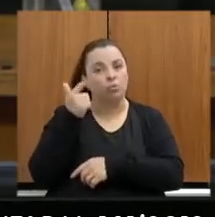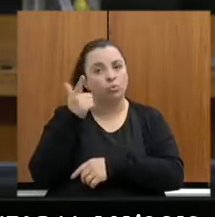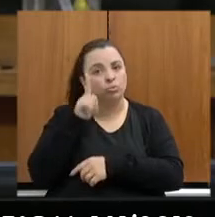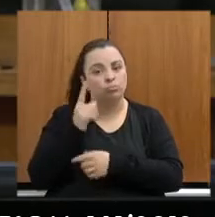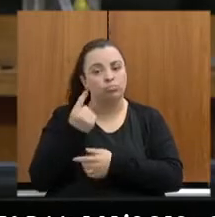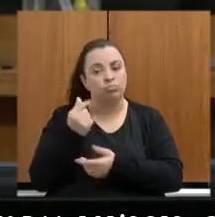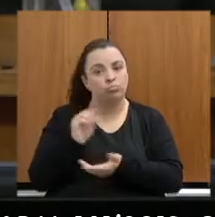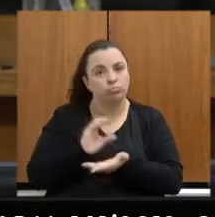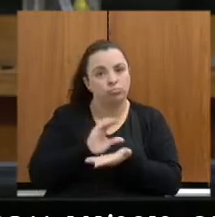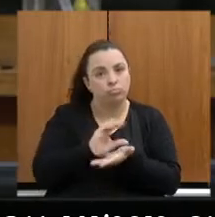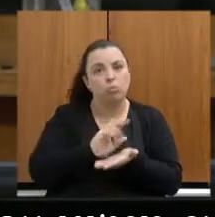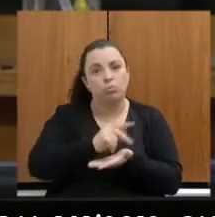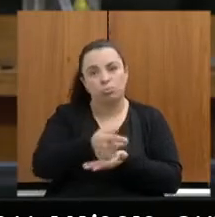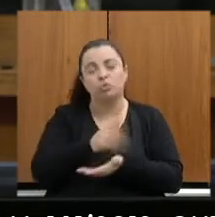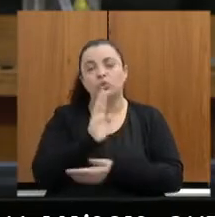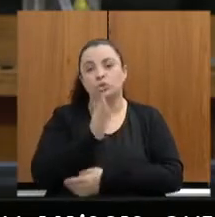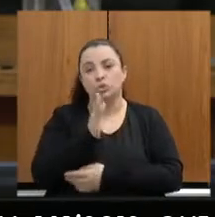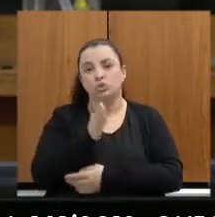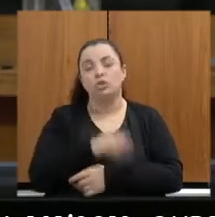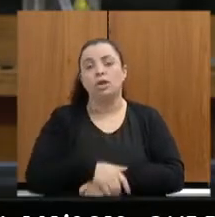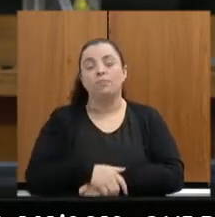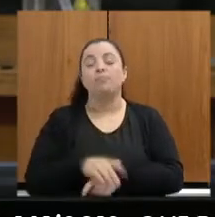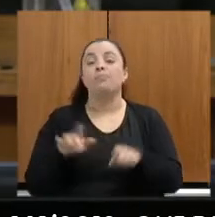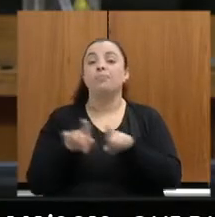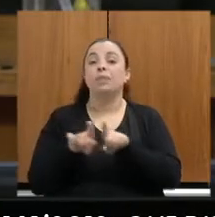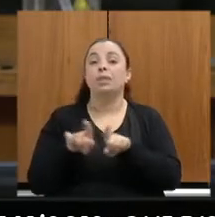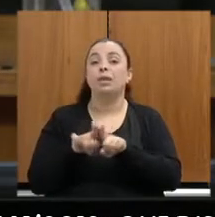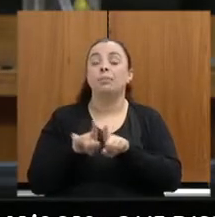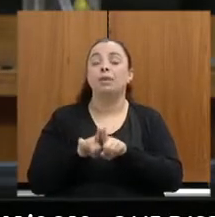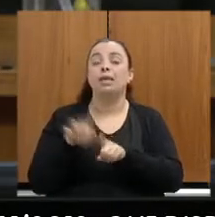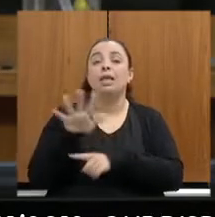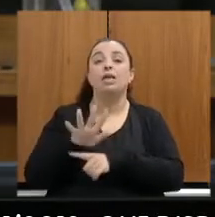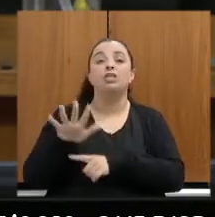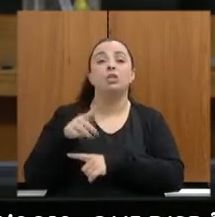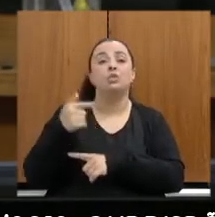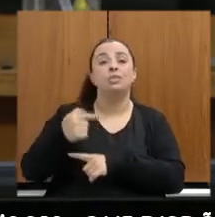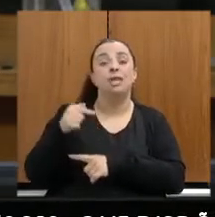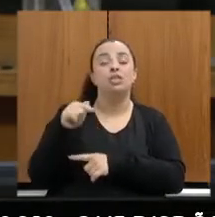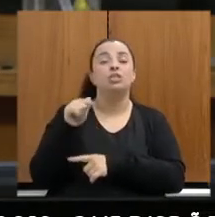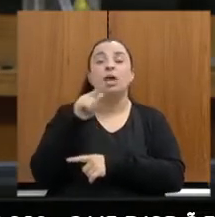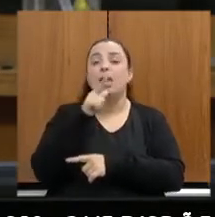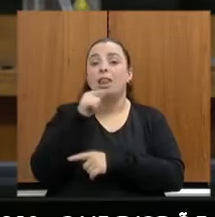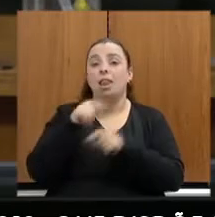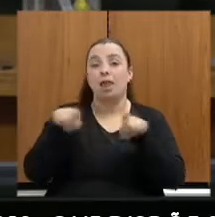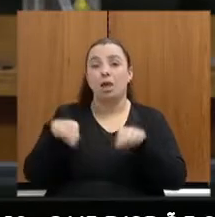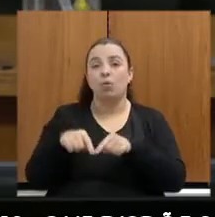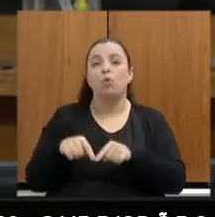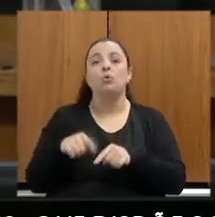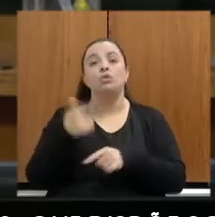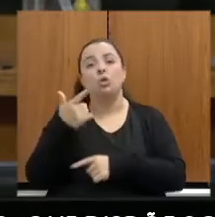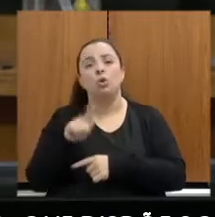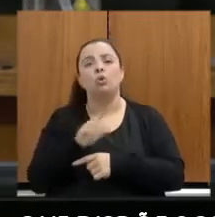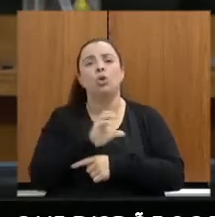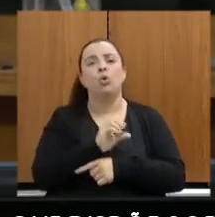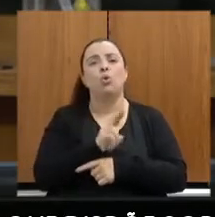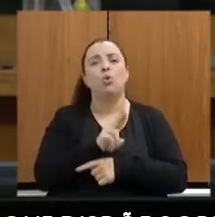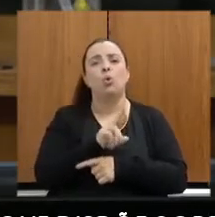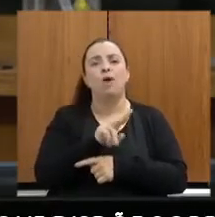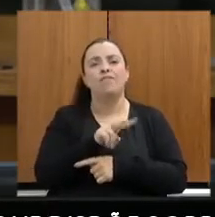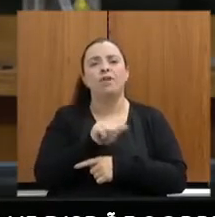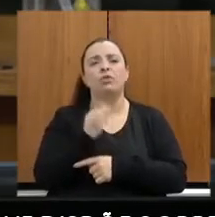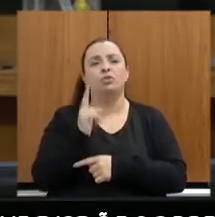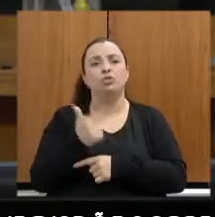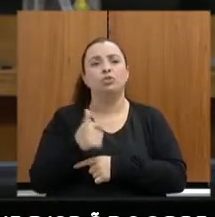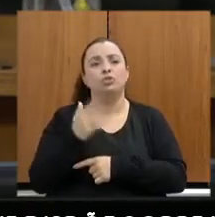estes municípios a região de Sete Lagoas e Curvelo também já recebeu recurso EA Sete